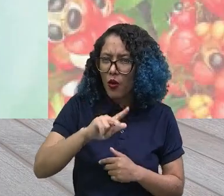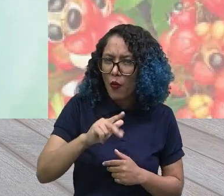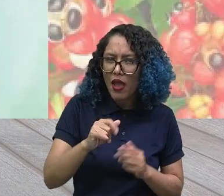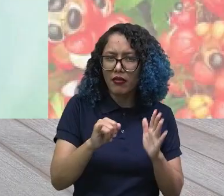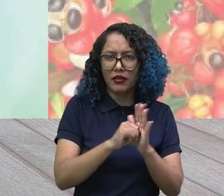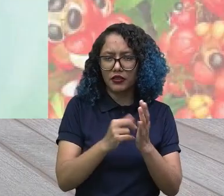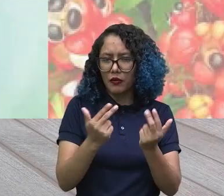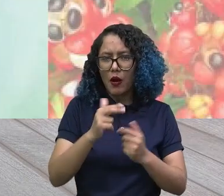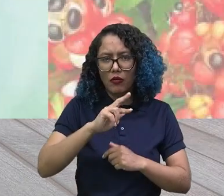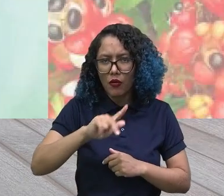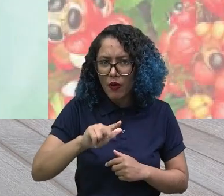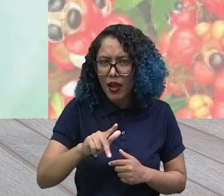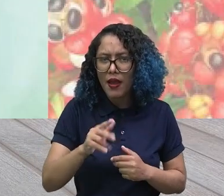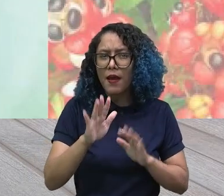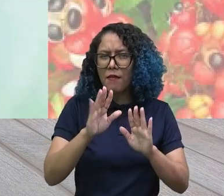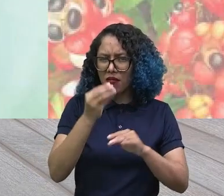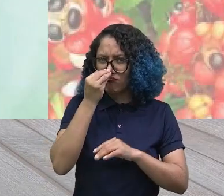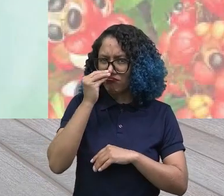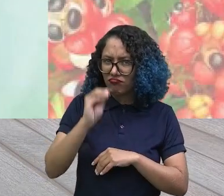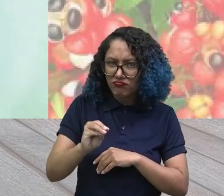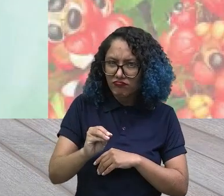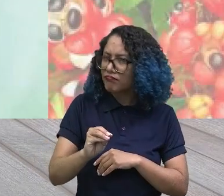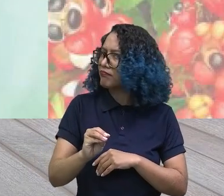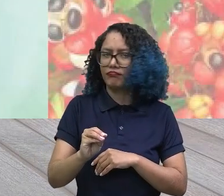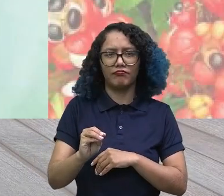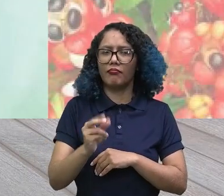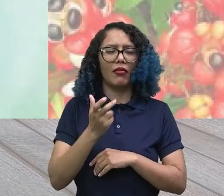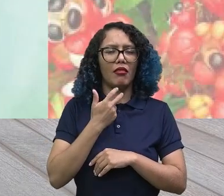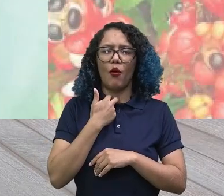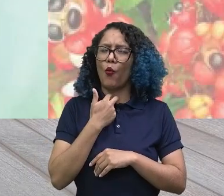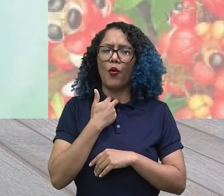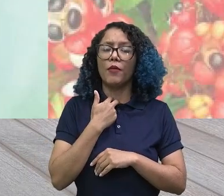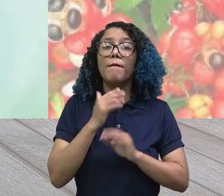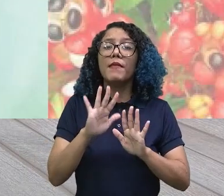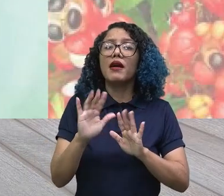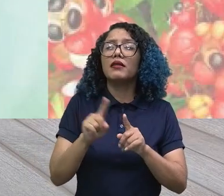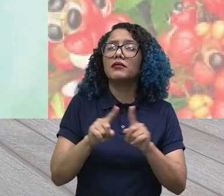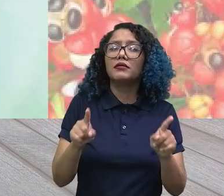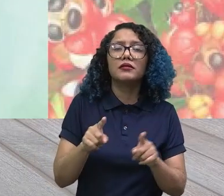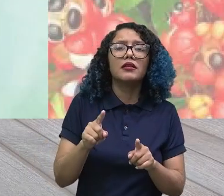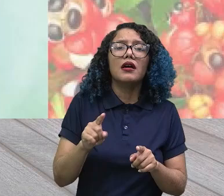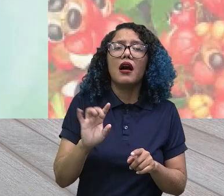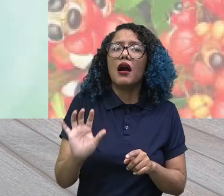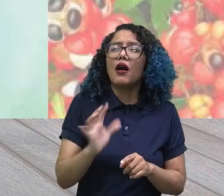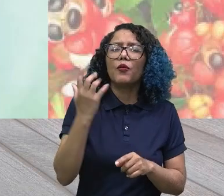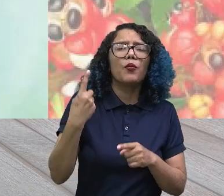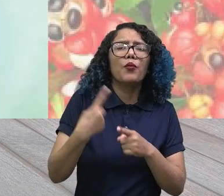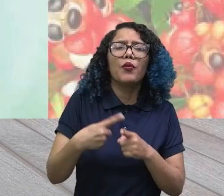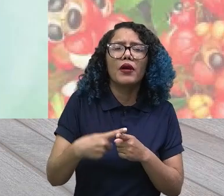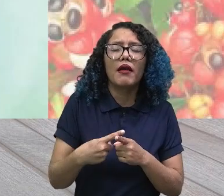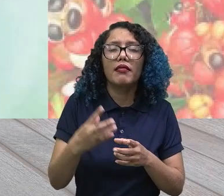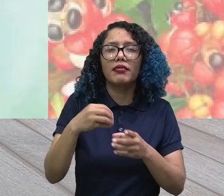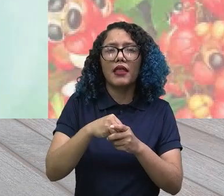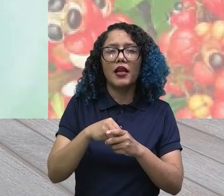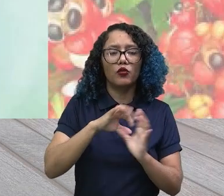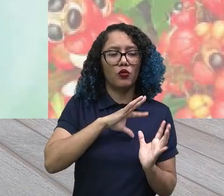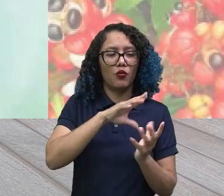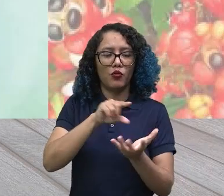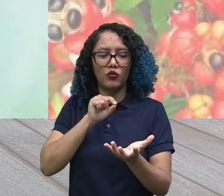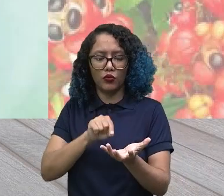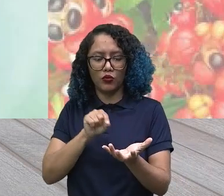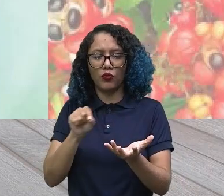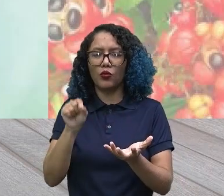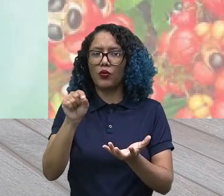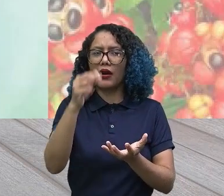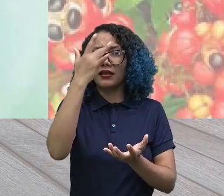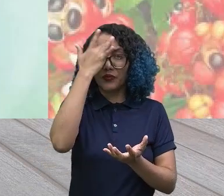identidade, né? Então, e isso acontece por quê? Porque dentro do espaço mundial, as pessoas se movimentam, né? As pessoas vão de um